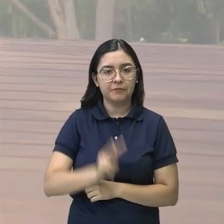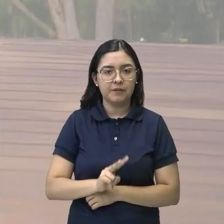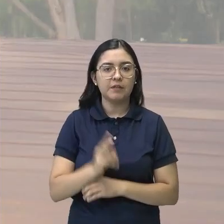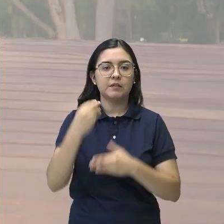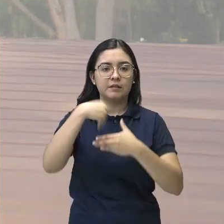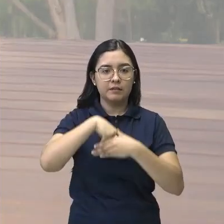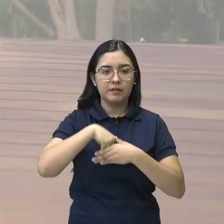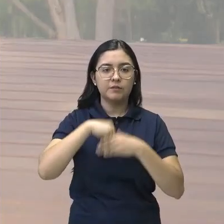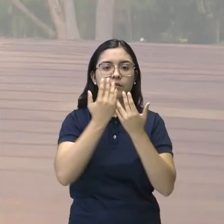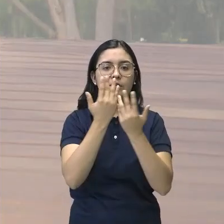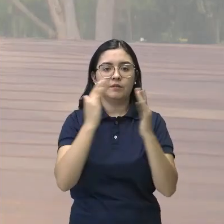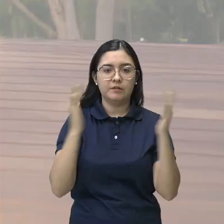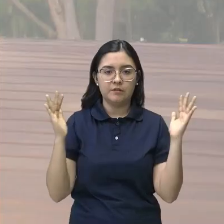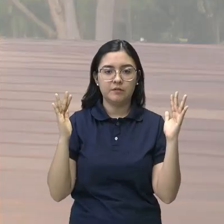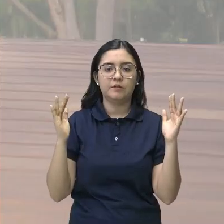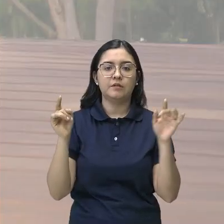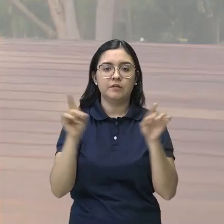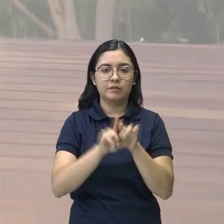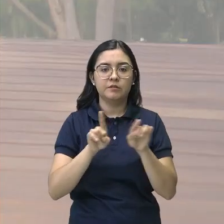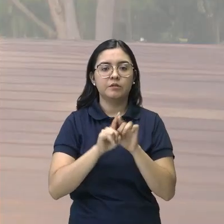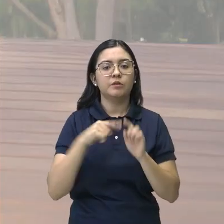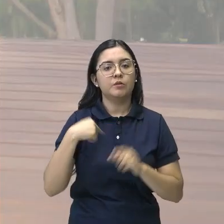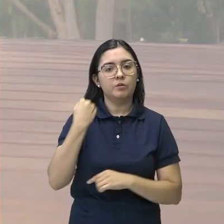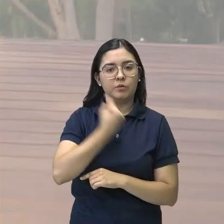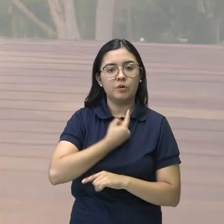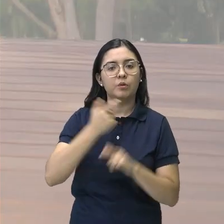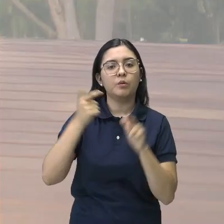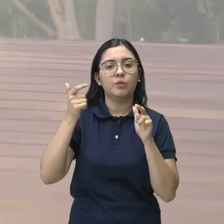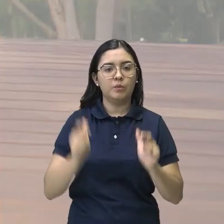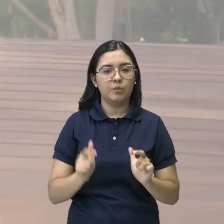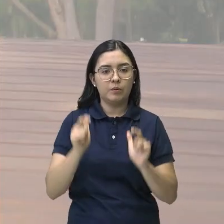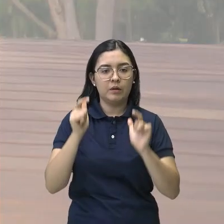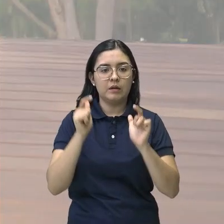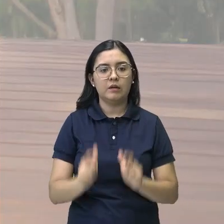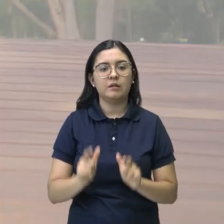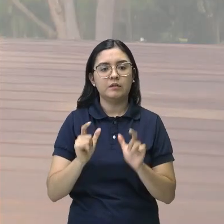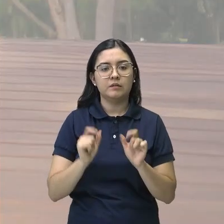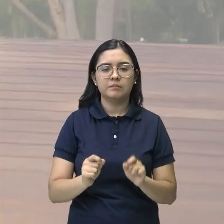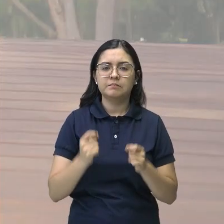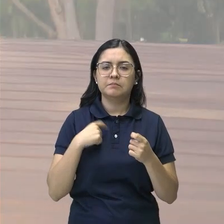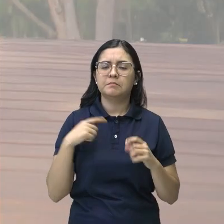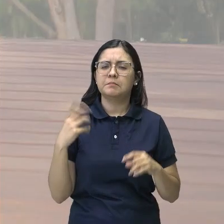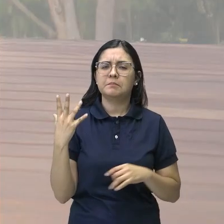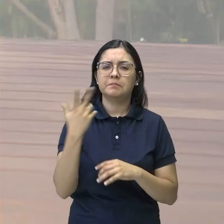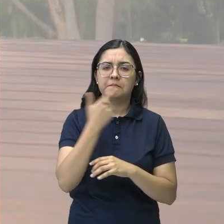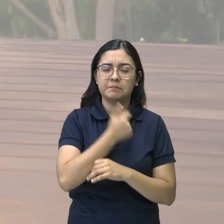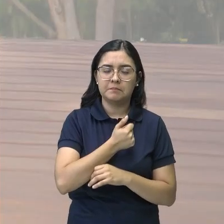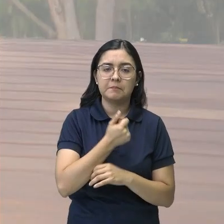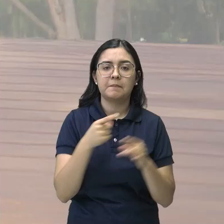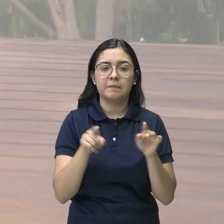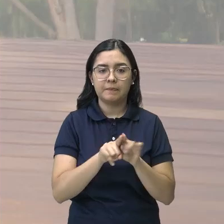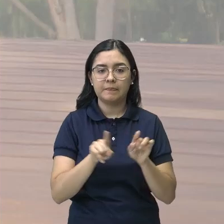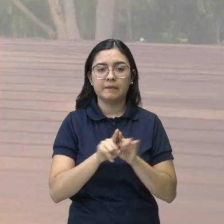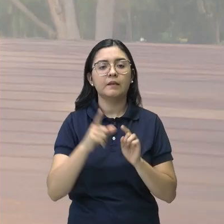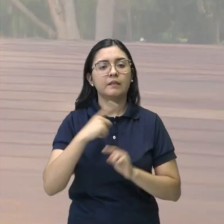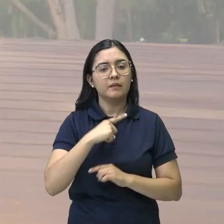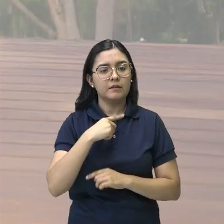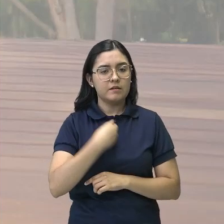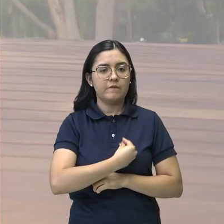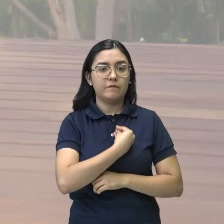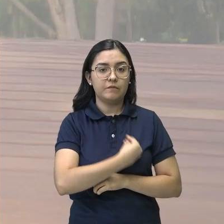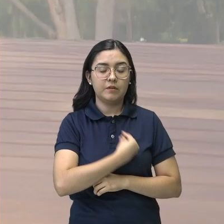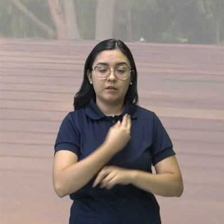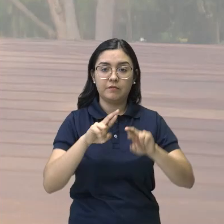nós estamos inseridos, inclusive, em um ambiente que é bastante rico, né? Bastante presente toda essa